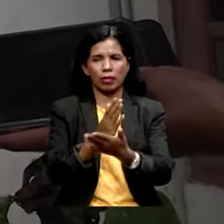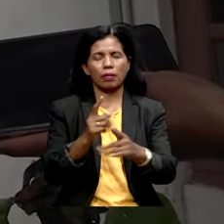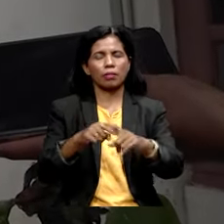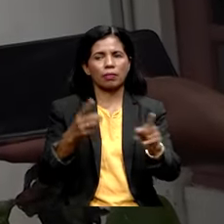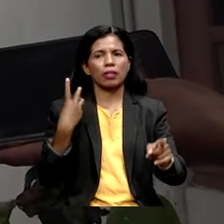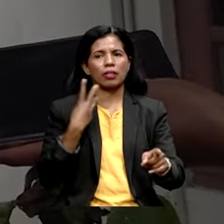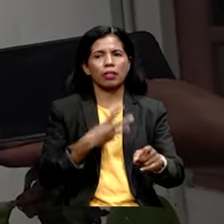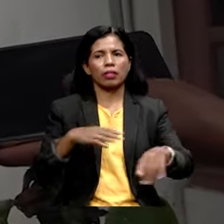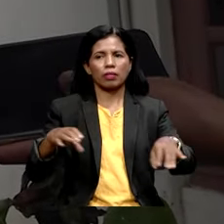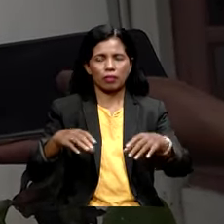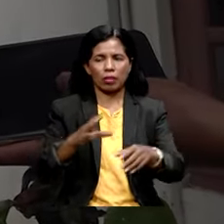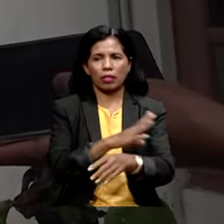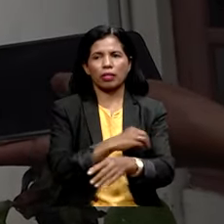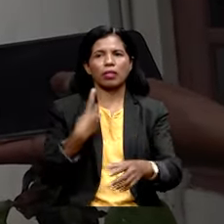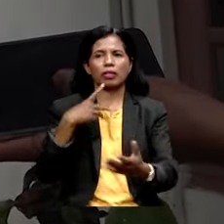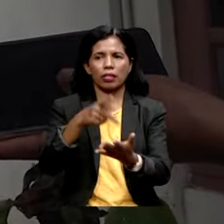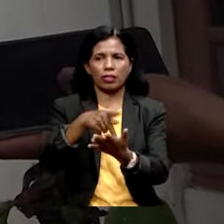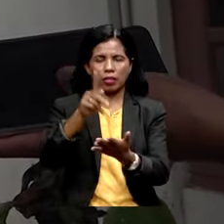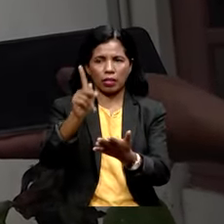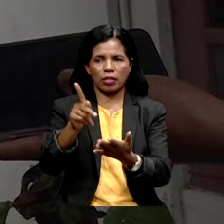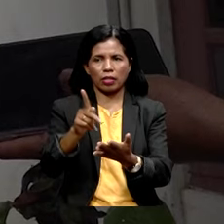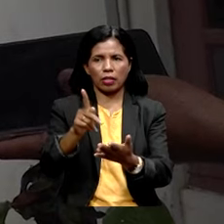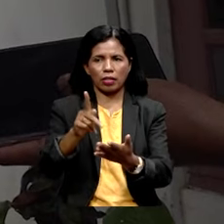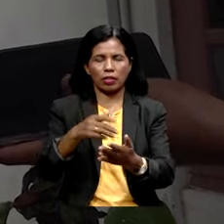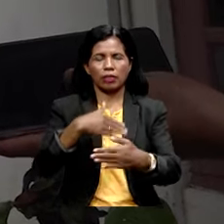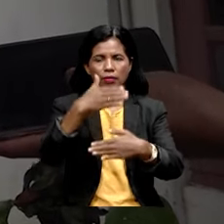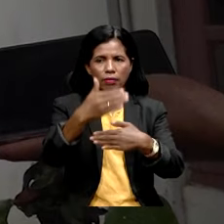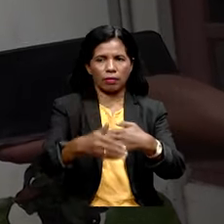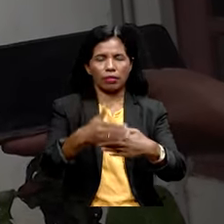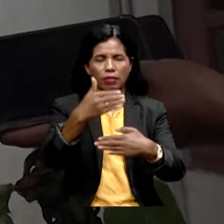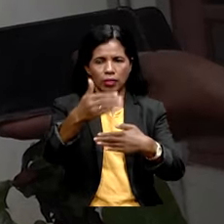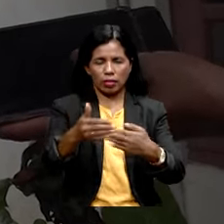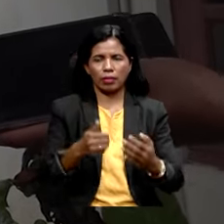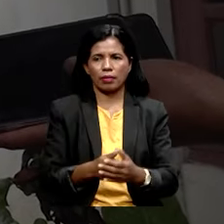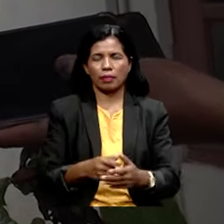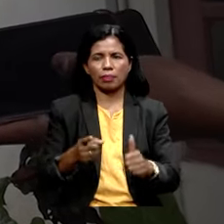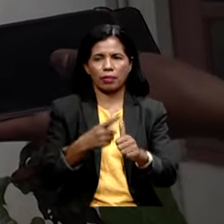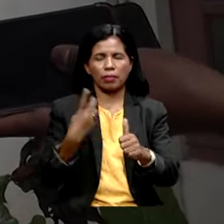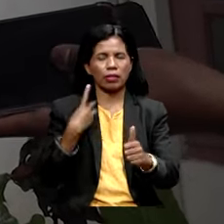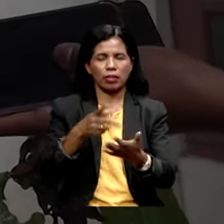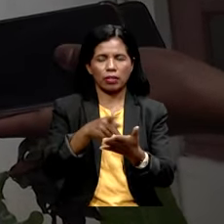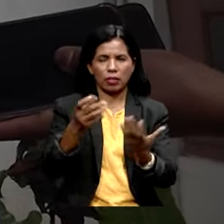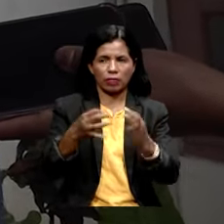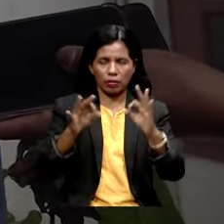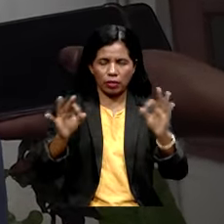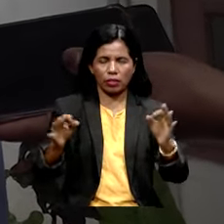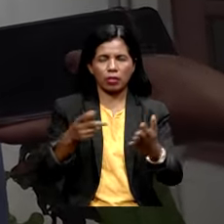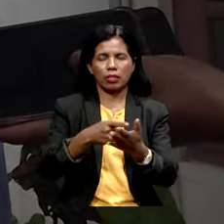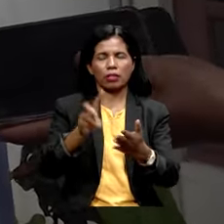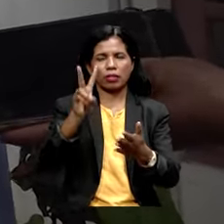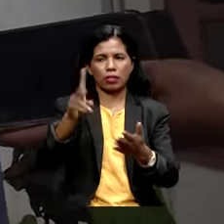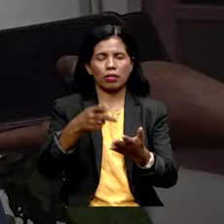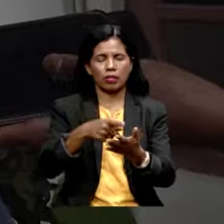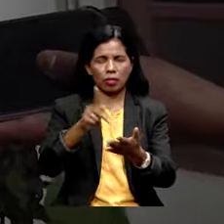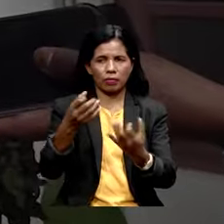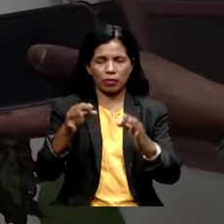obrigação ne kontrat me ia ita selo ne kada fase. Ne be fase primeiro selecciona, fase segundo selecciona, terceiro